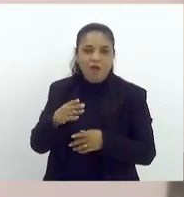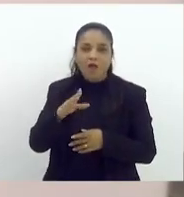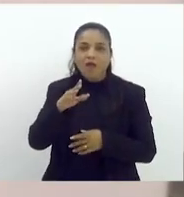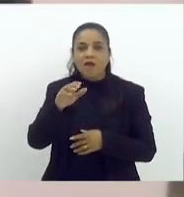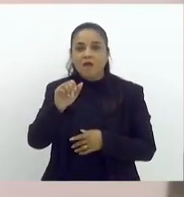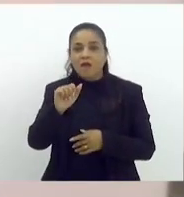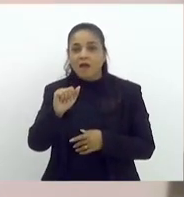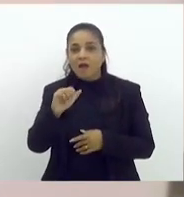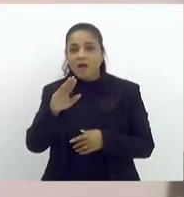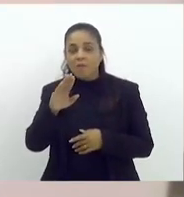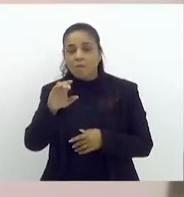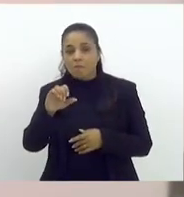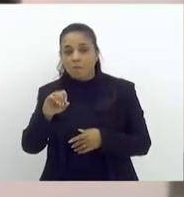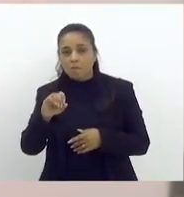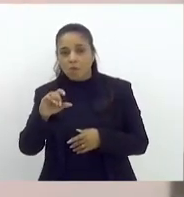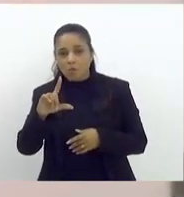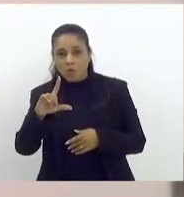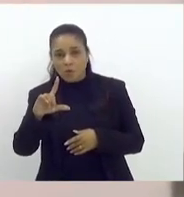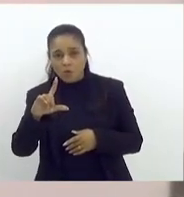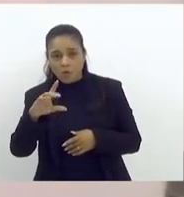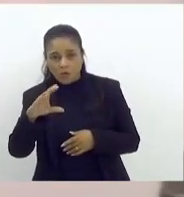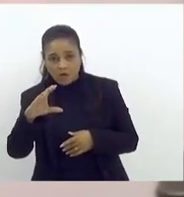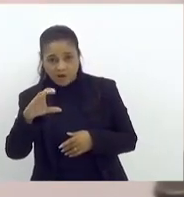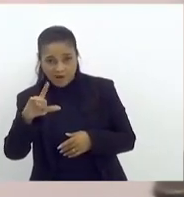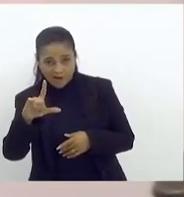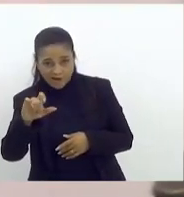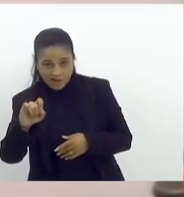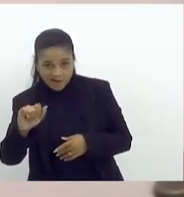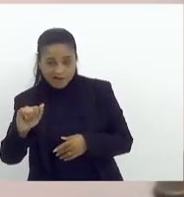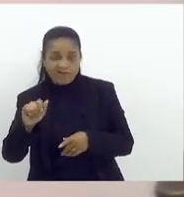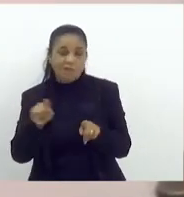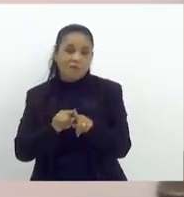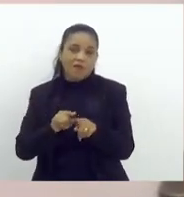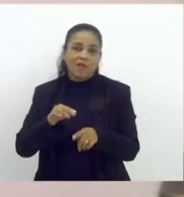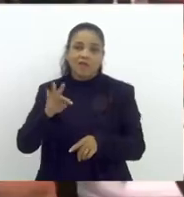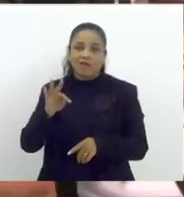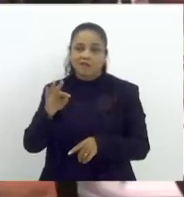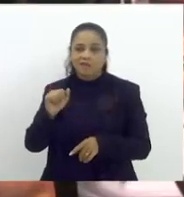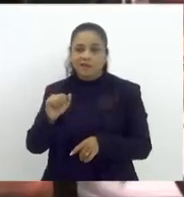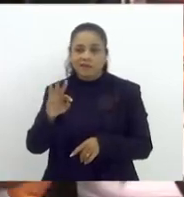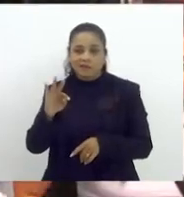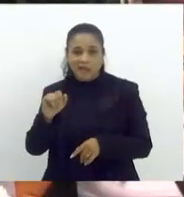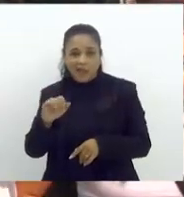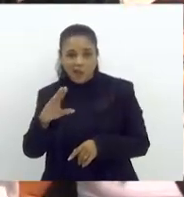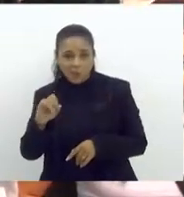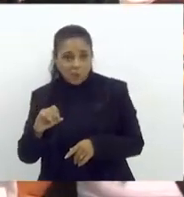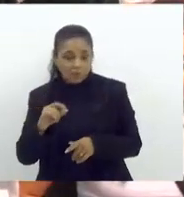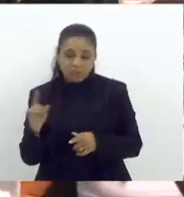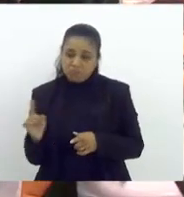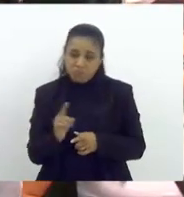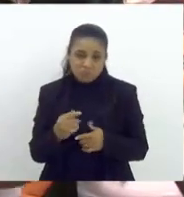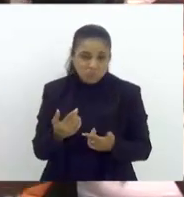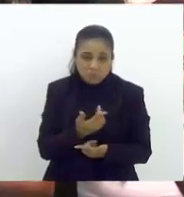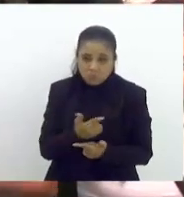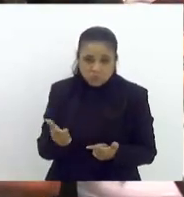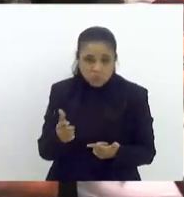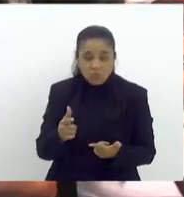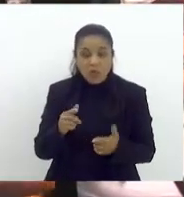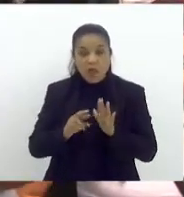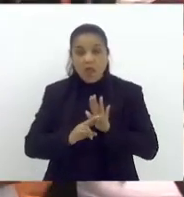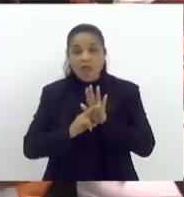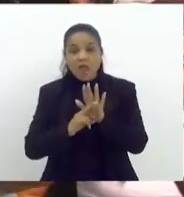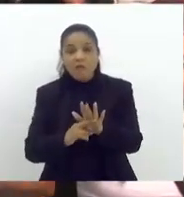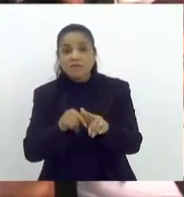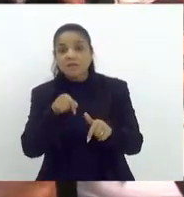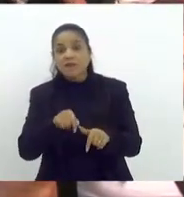mais com a gente entendeu pacato que não dá mais com a gente se a gente tá aqui hoje não é para representar a gente é para representar